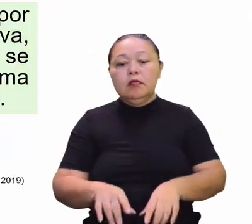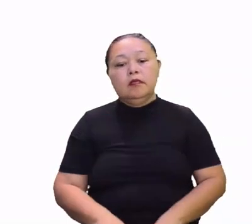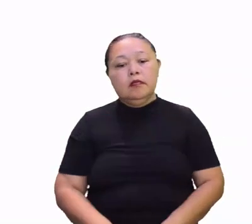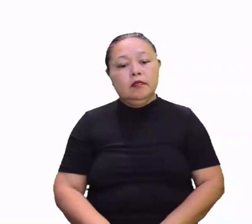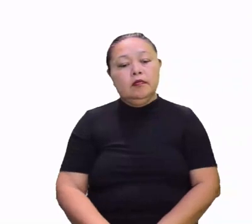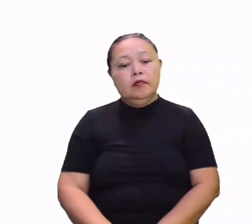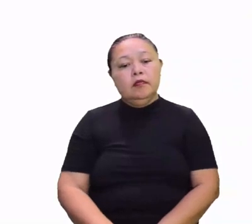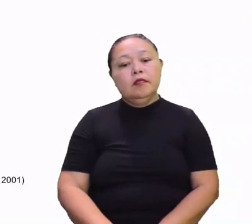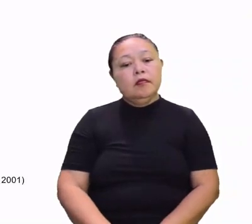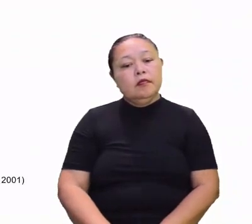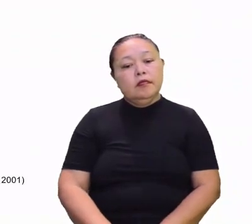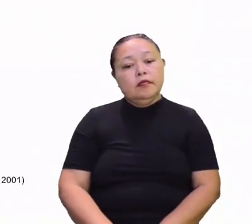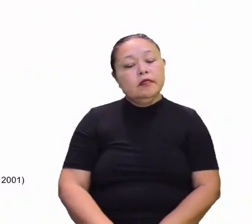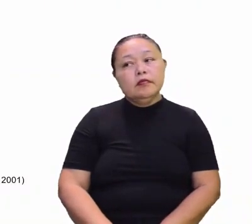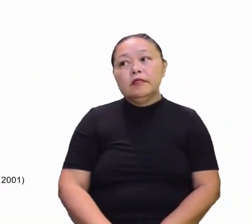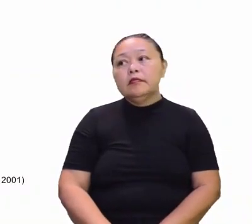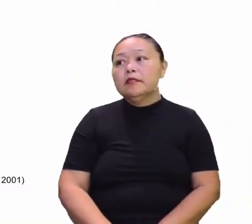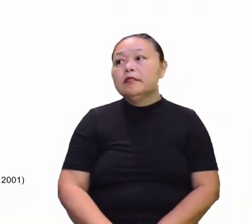lá.